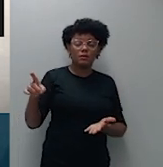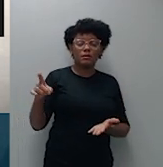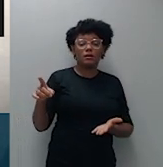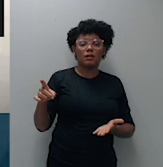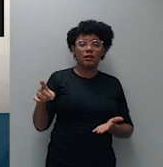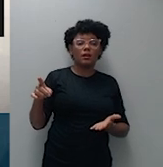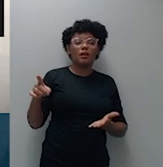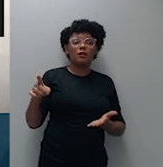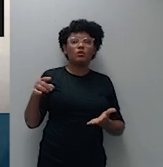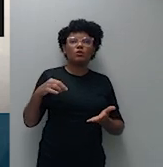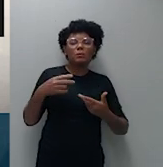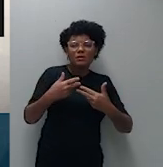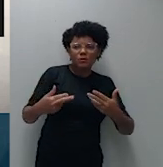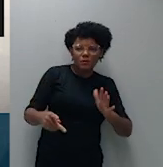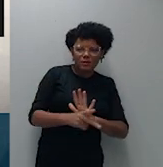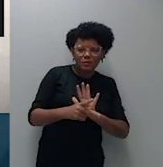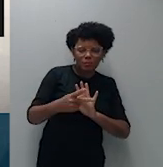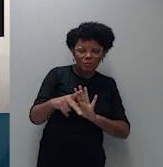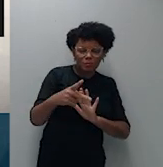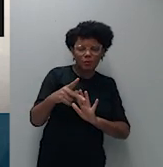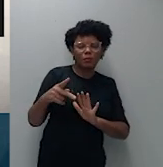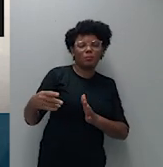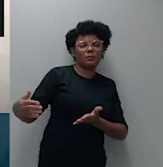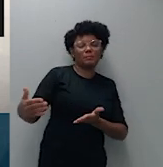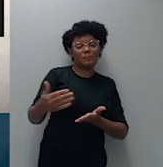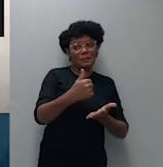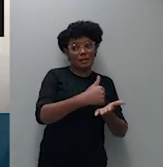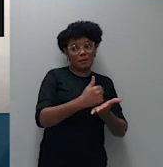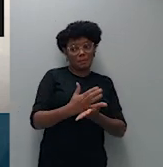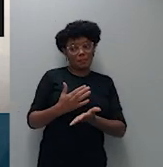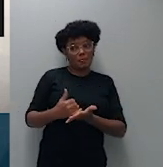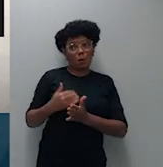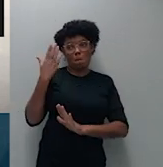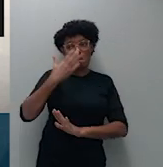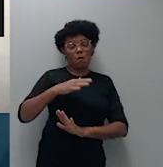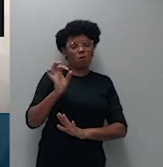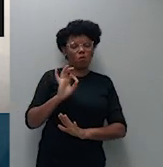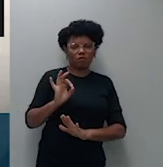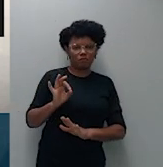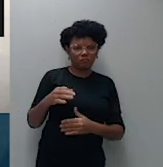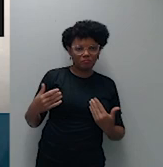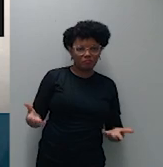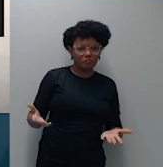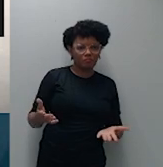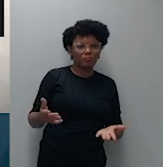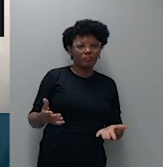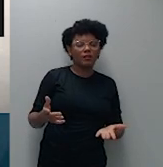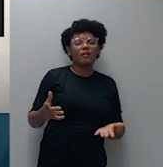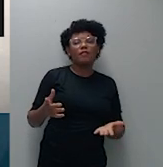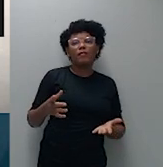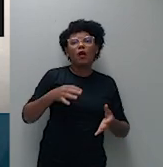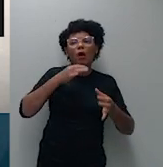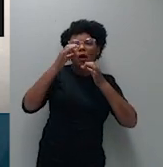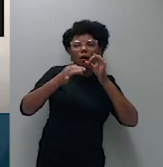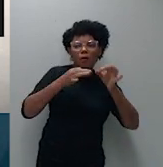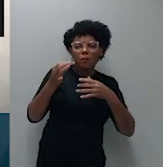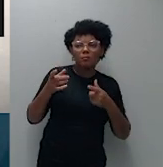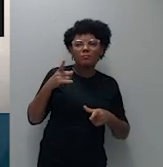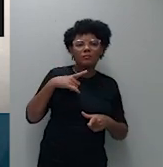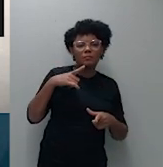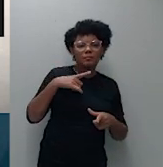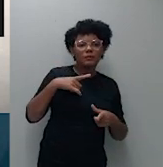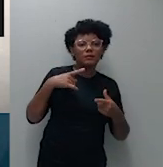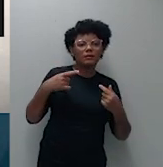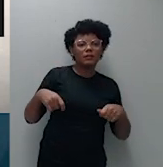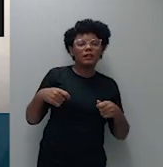aprova Mansa e pacífica sobre os imóveis aqui no posto da partida não teria sido comprovada por outro lado tão poucos argumentos